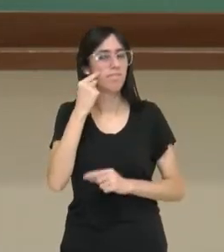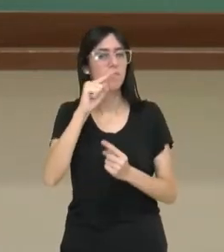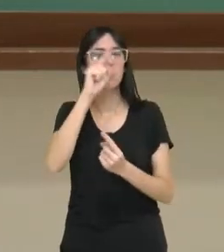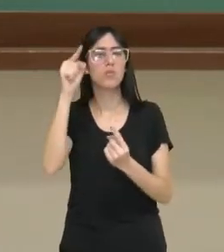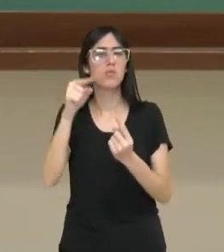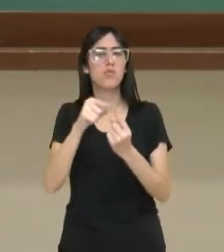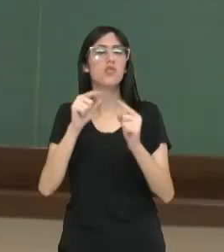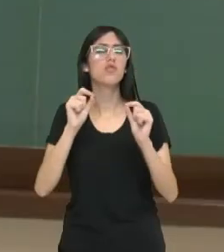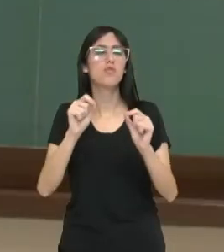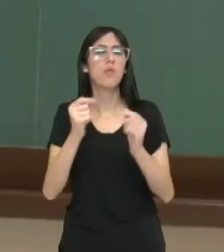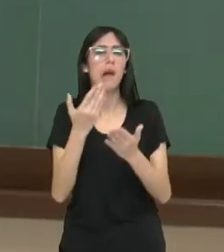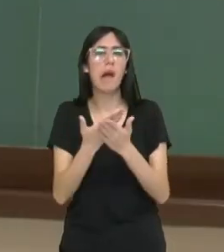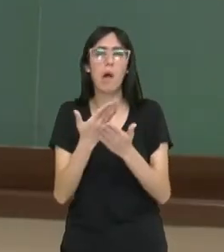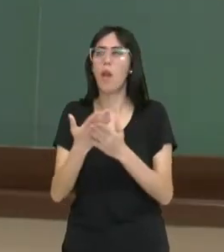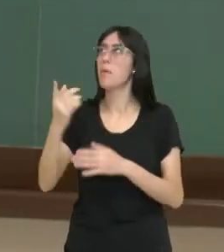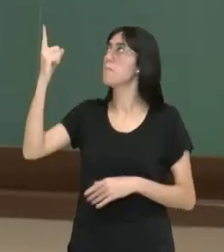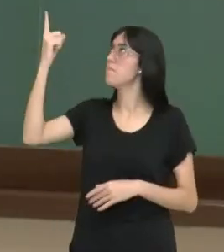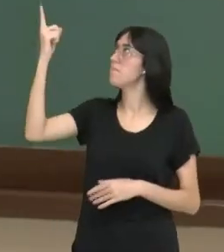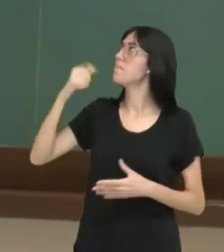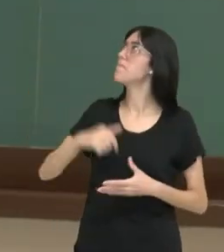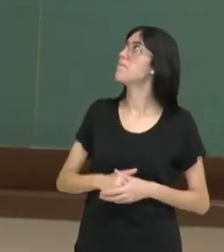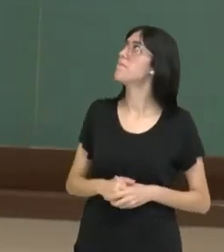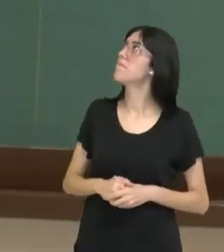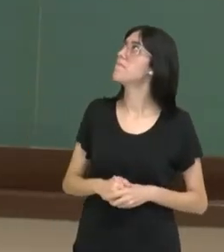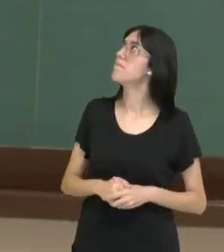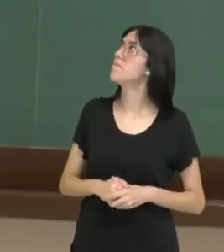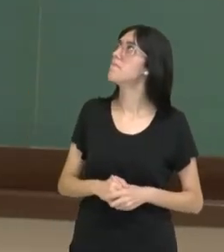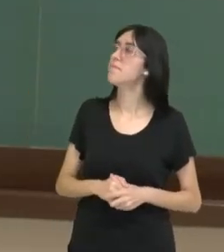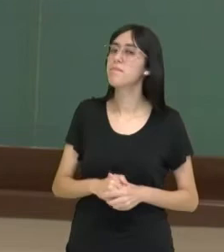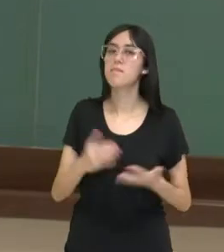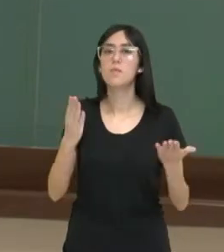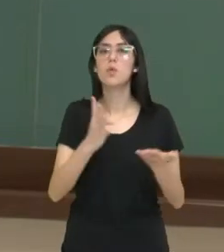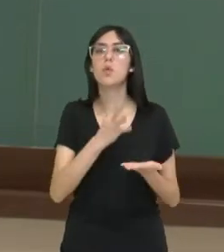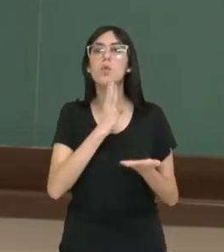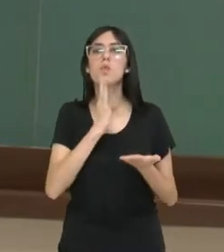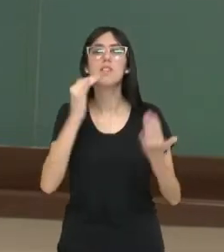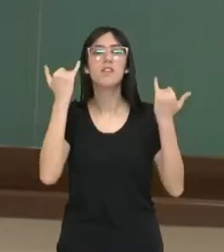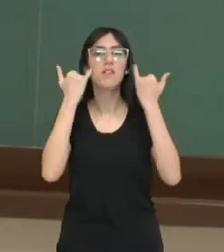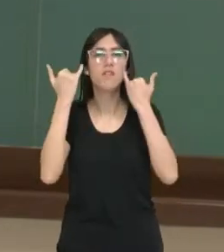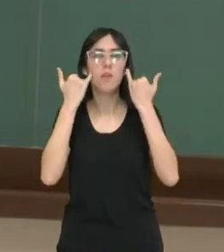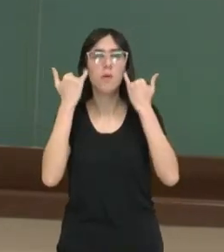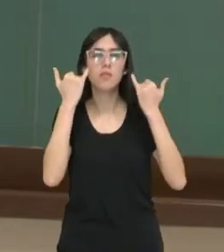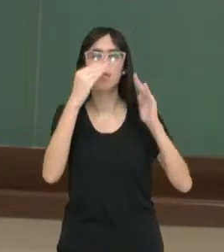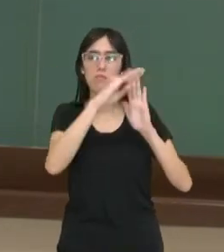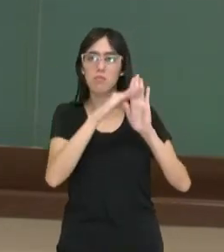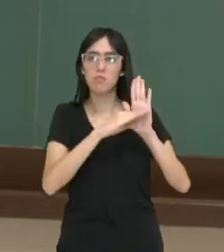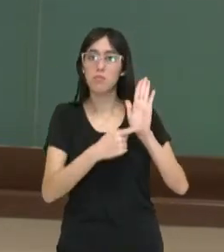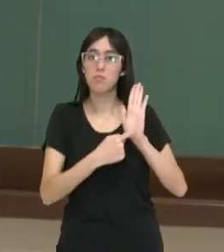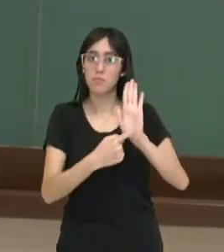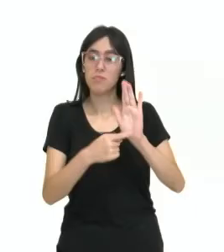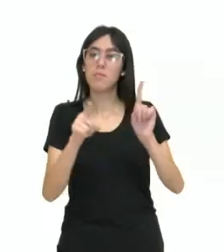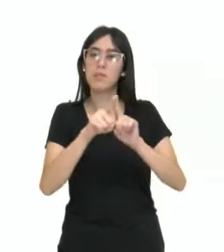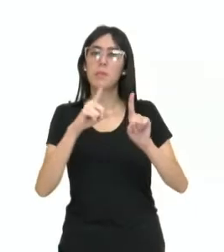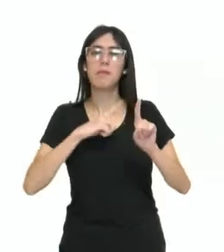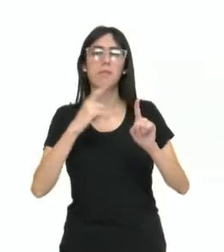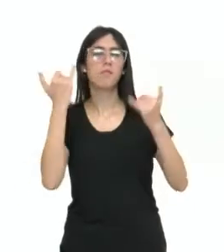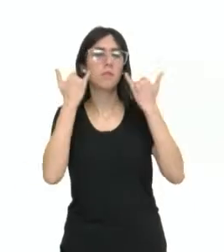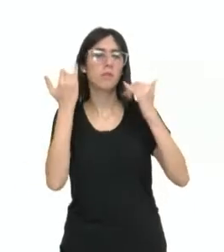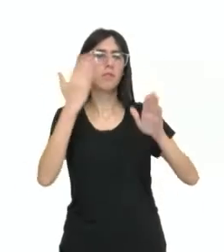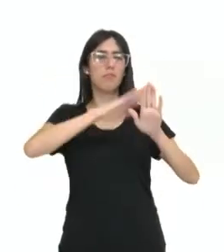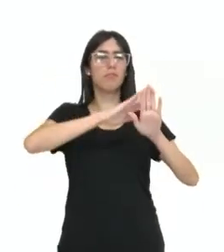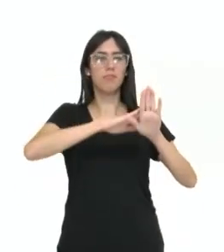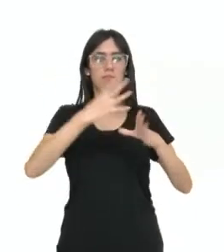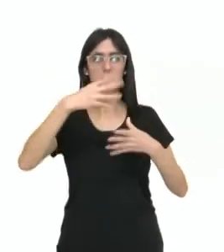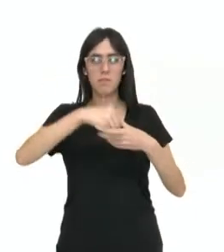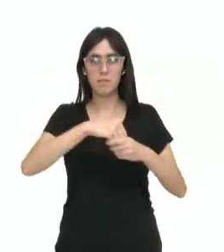objetivos da nossa aula de hoje? Identificar informações explícitas e implícitas no texto, apropriar-se